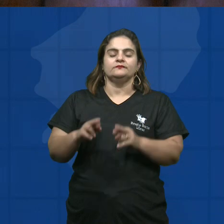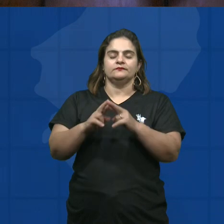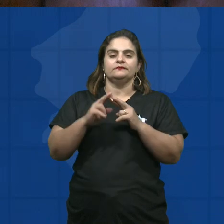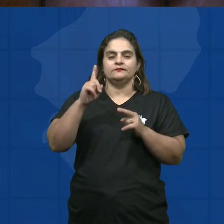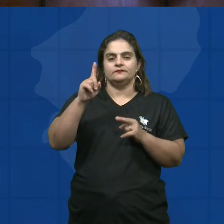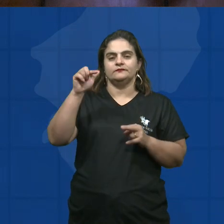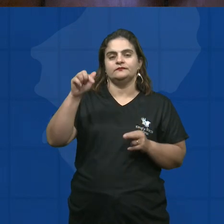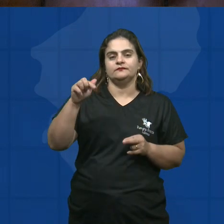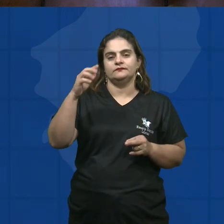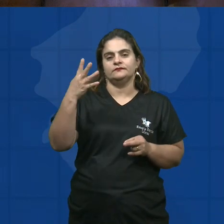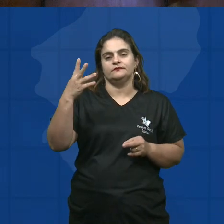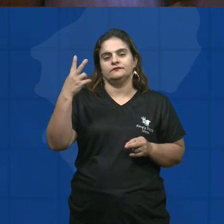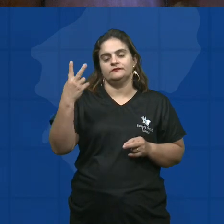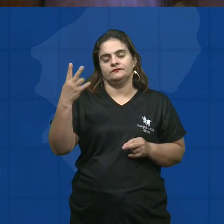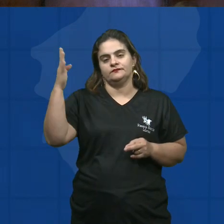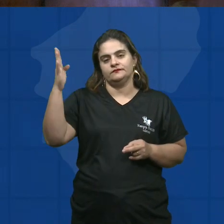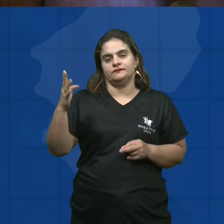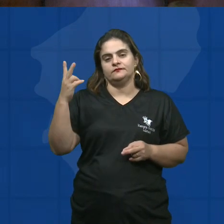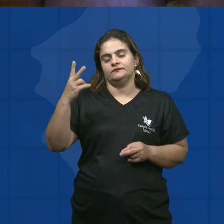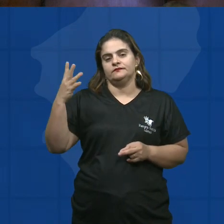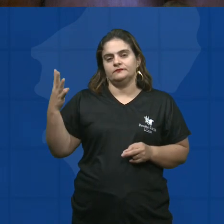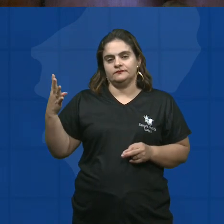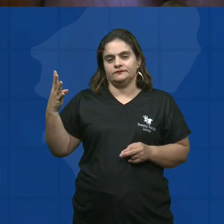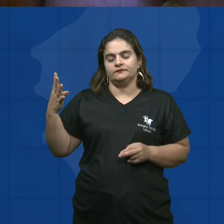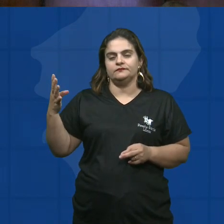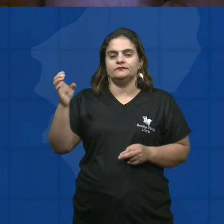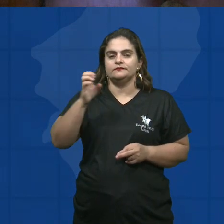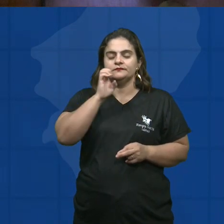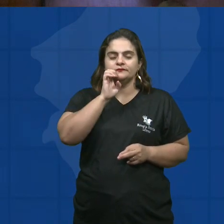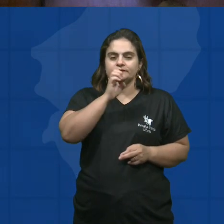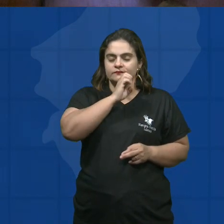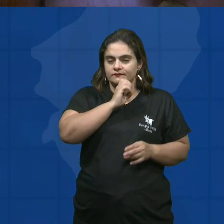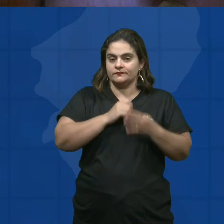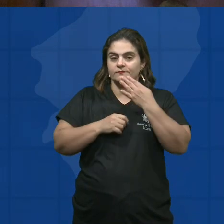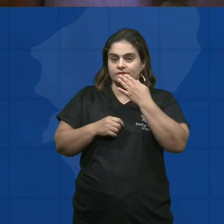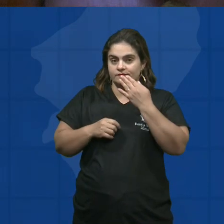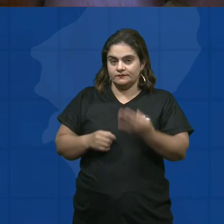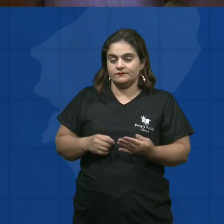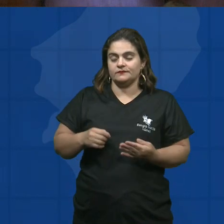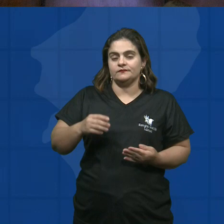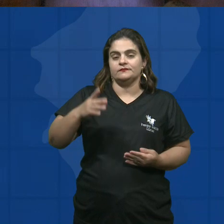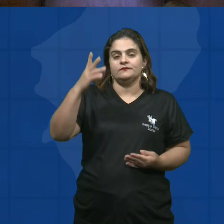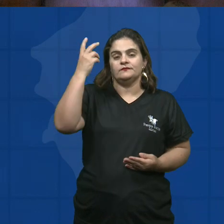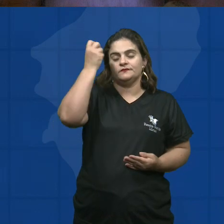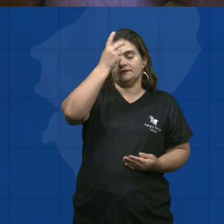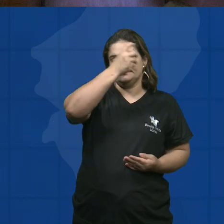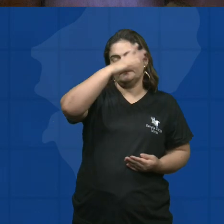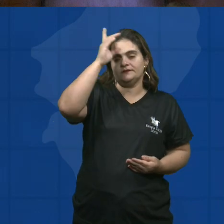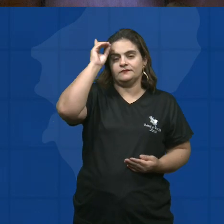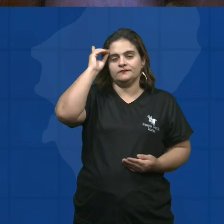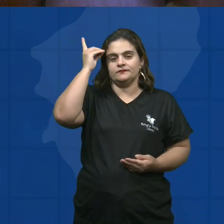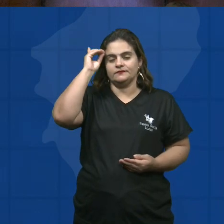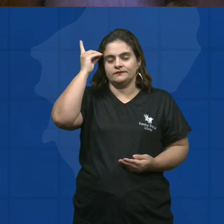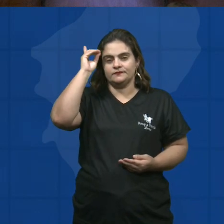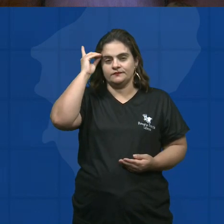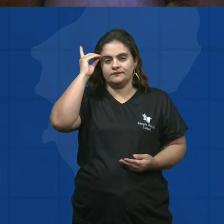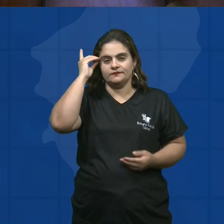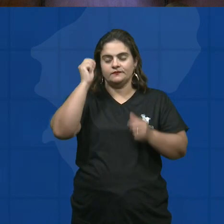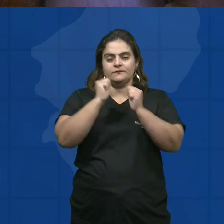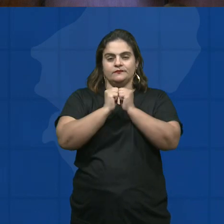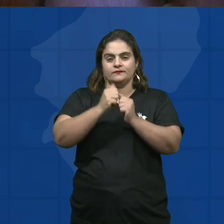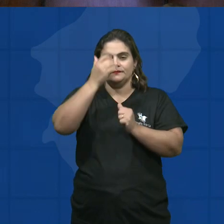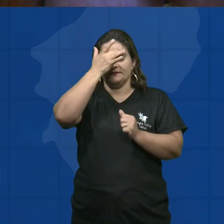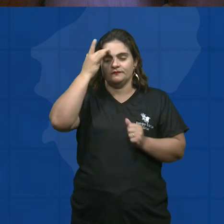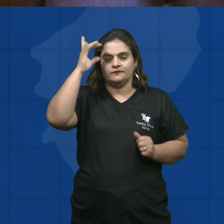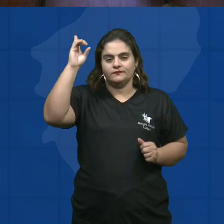Requerimento 1742-2024, vereador Dr. Elia Jeca, solicitando ao prefeito municipal, Sr. Daniel Alonso, após empenhar esforços junto ao diretor